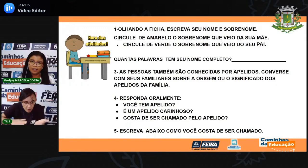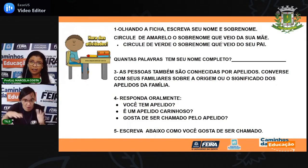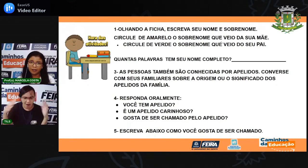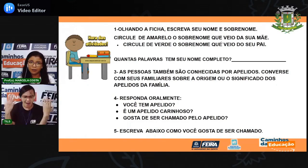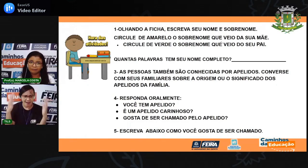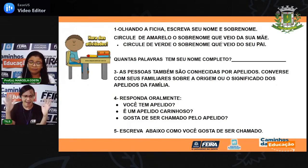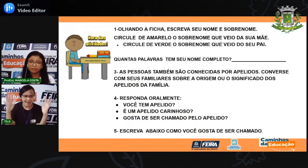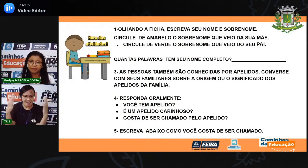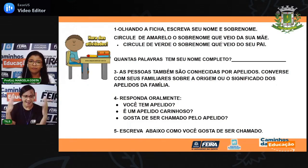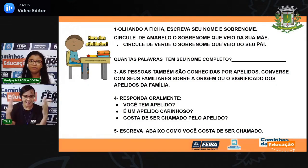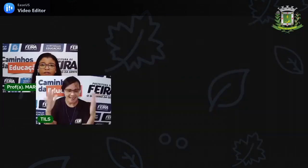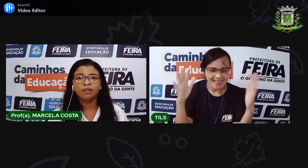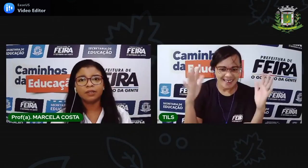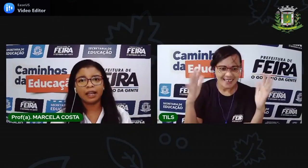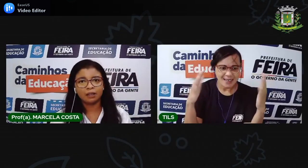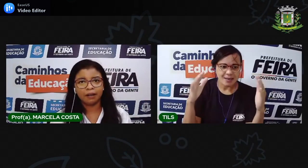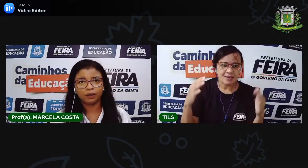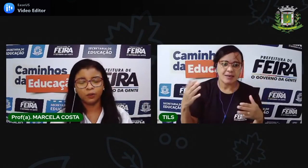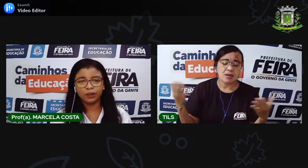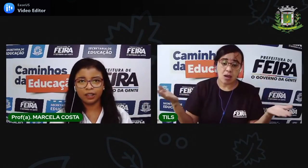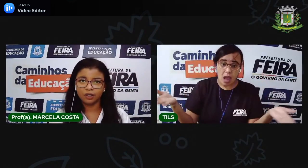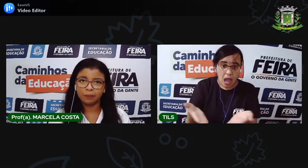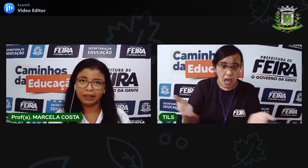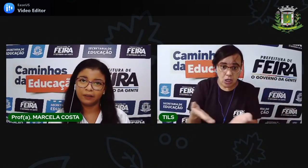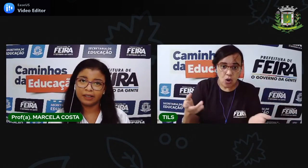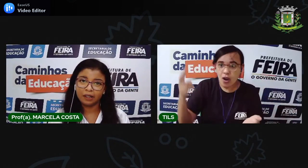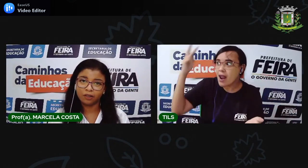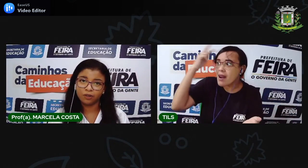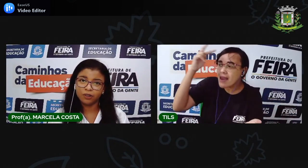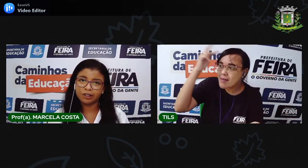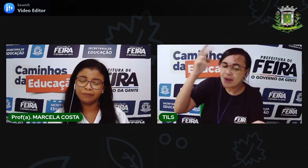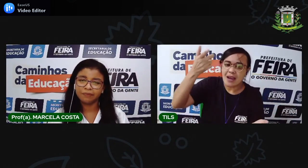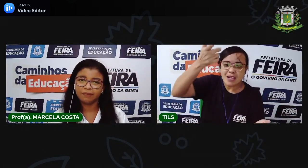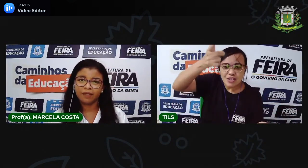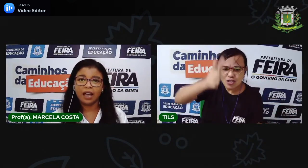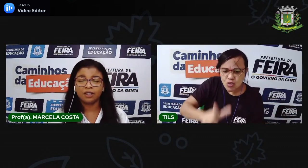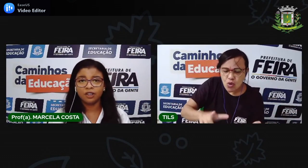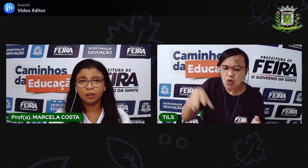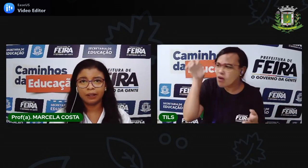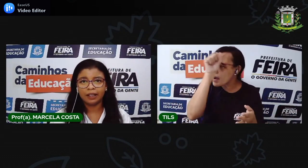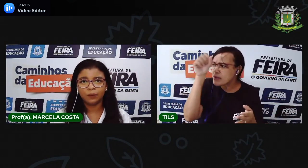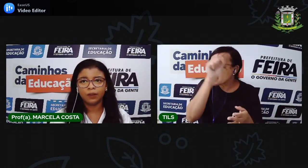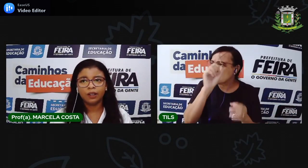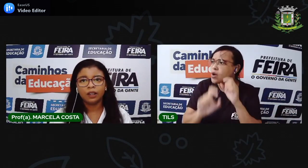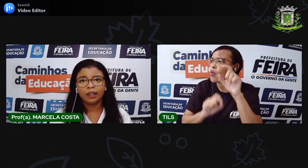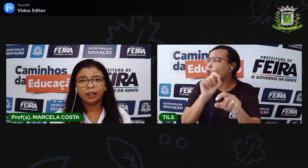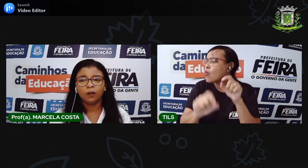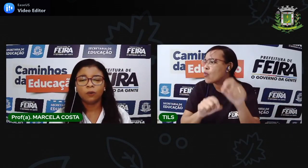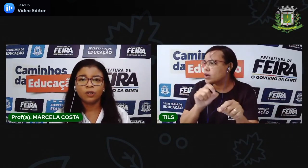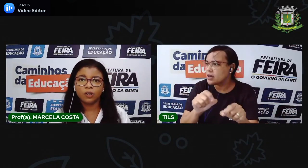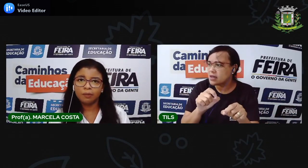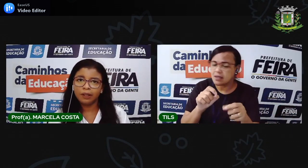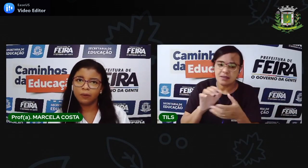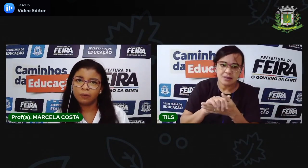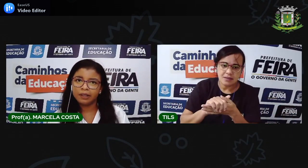da nossa aula. Vamos relembrar tudo que a gente aprendeu nessa aula de hoje? A gente aprendeu que